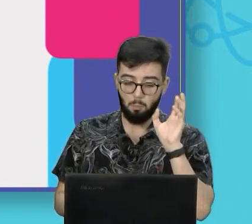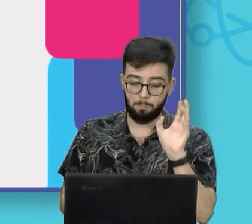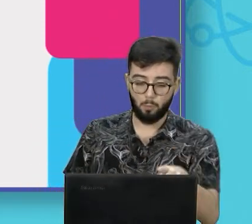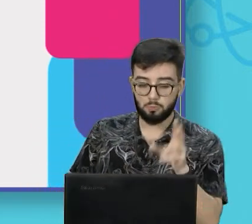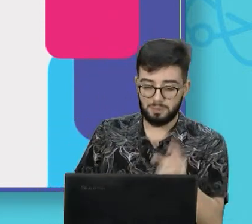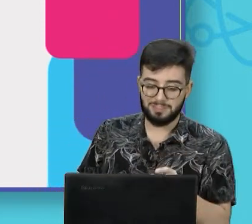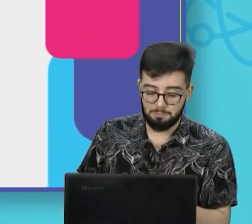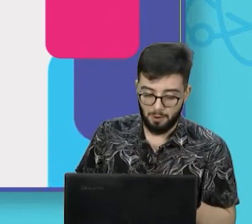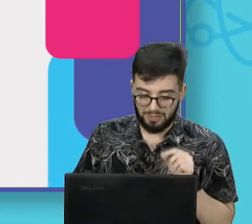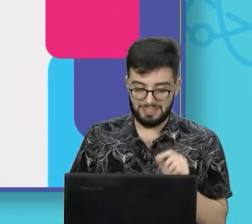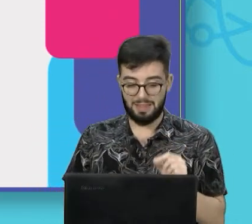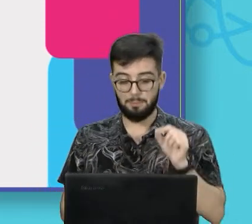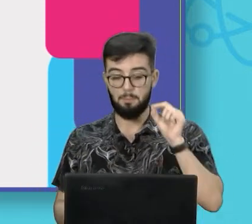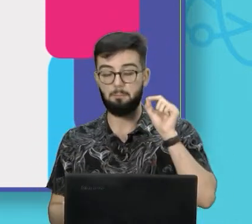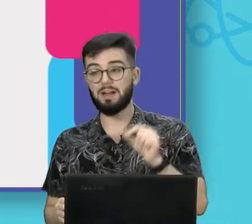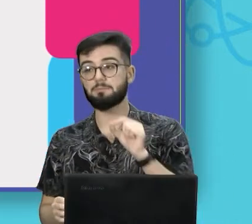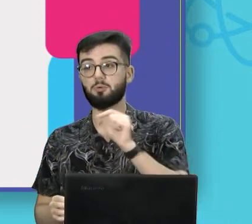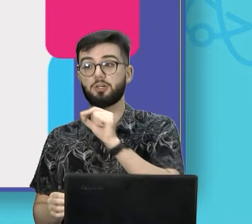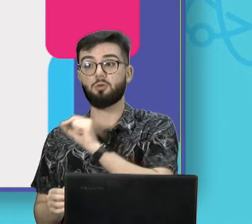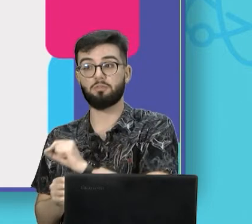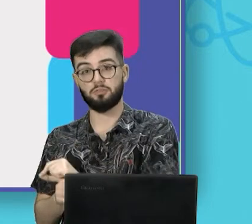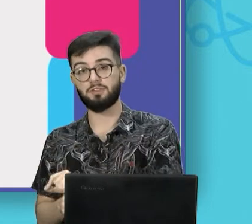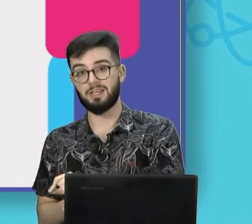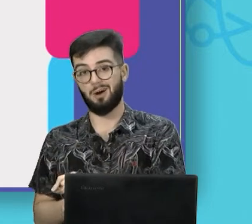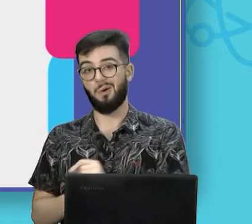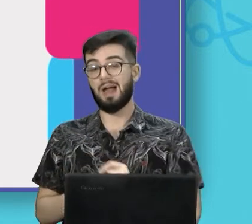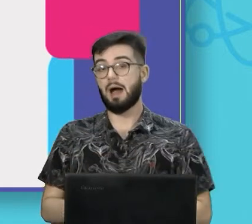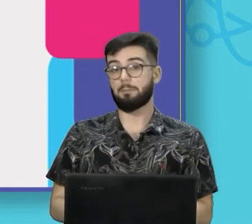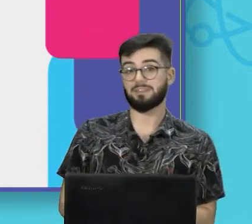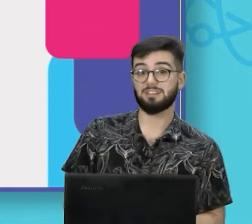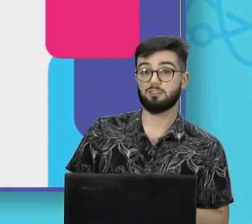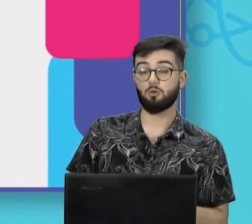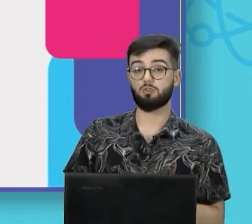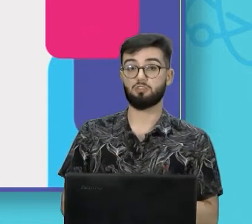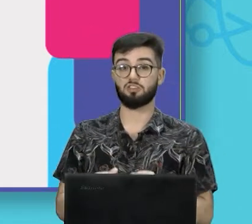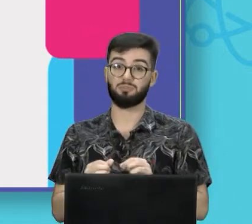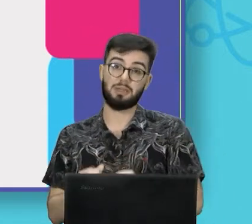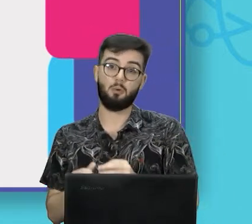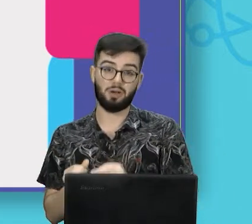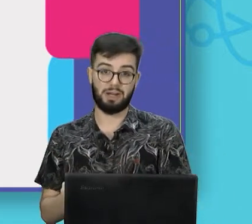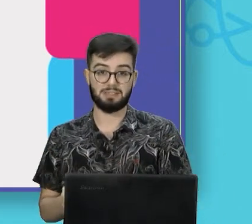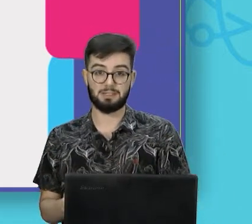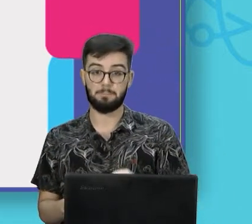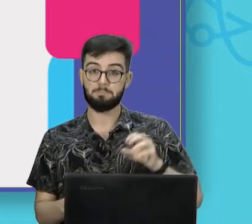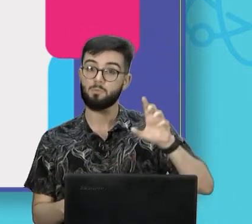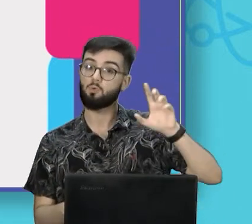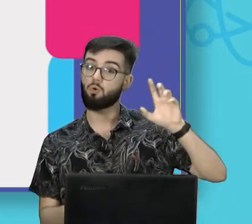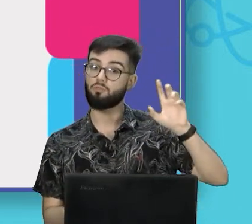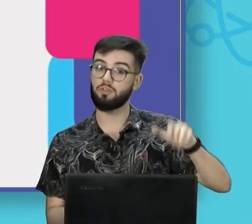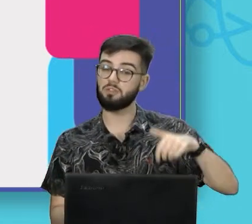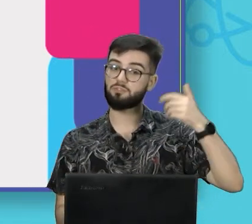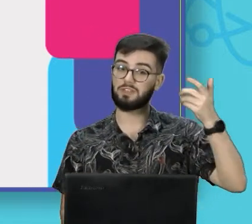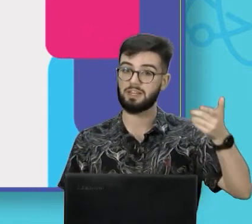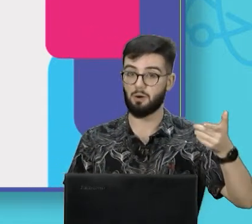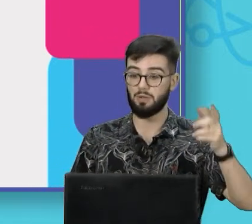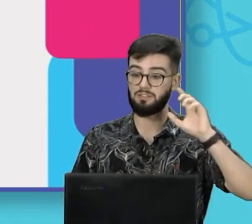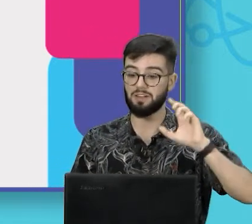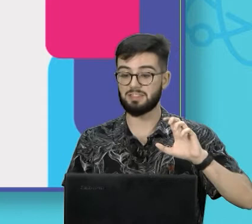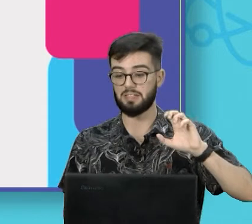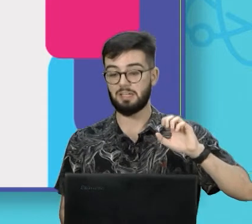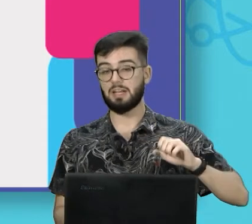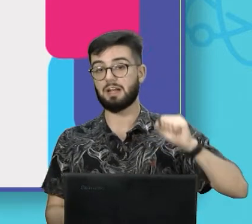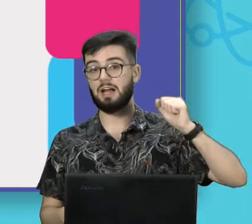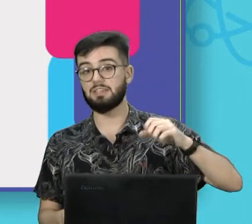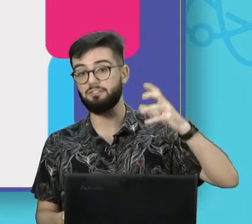o ponto principal ali mais poder o governo federal apesar de ser uma Constituição democrática o governo